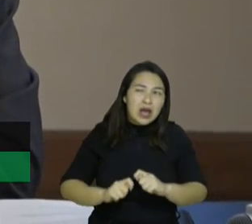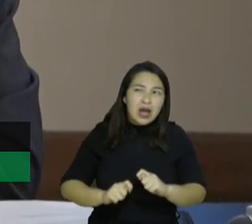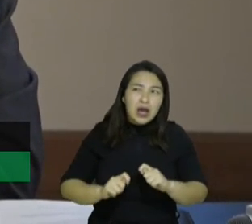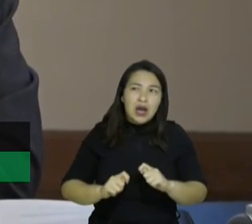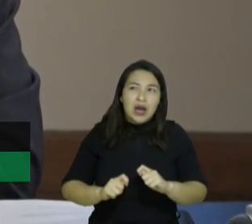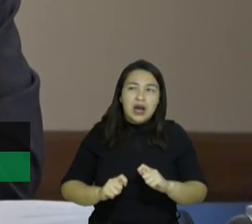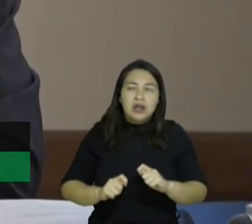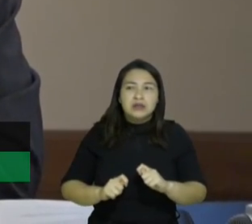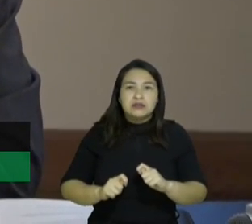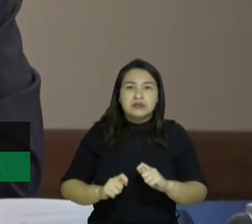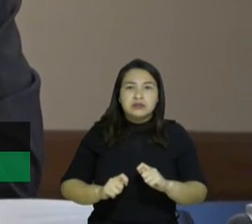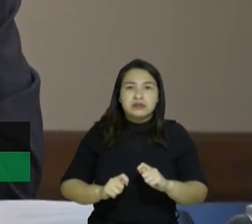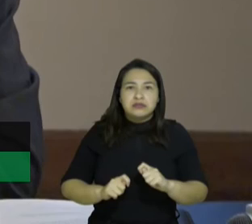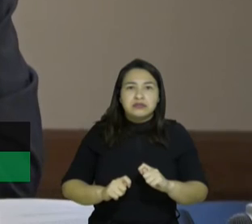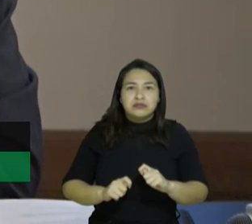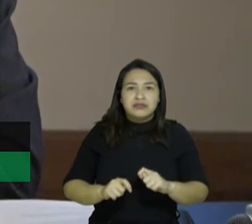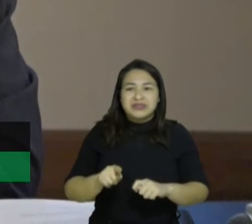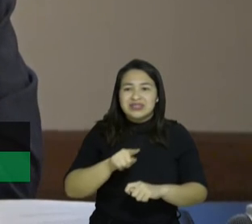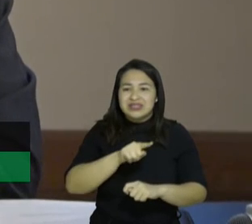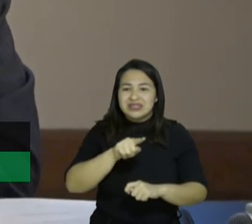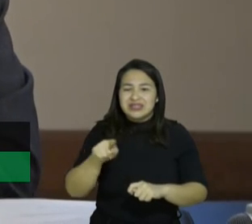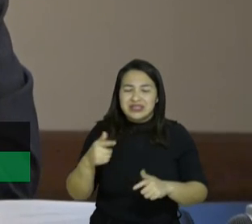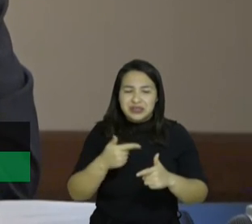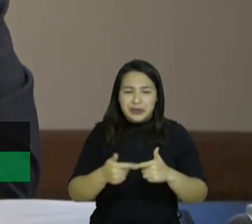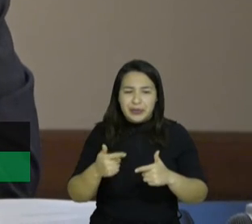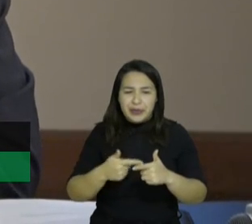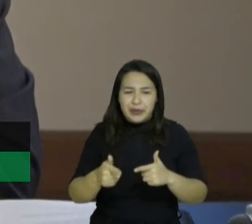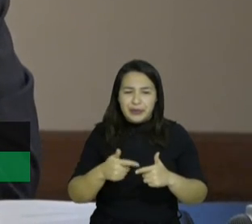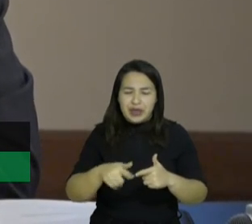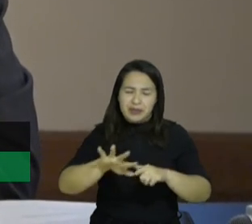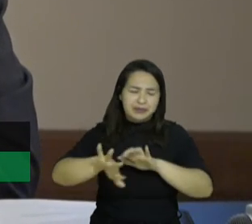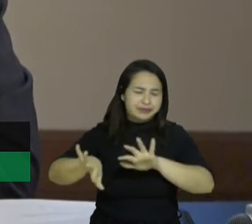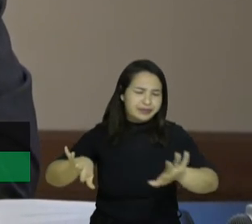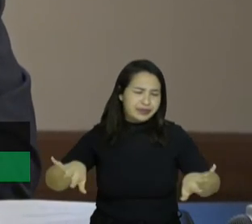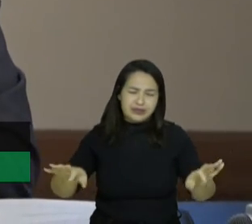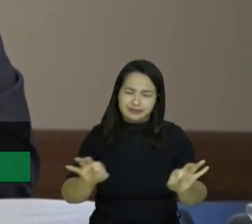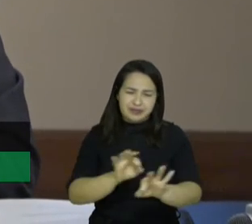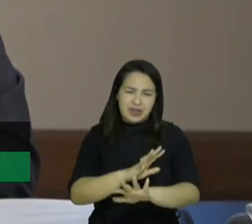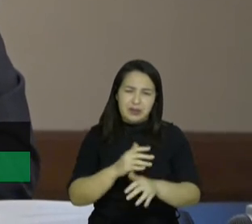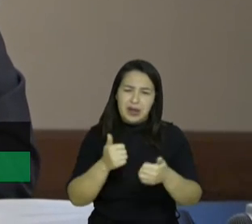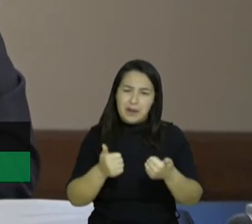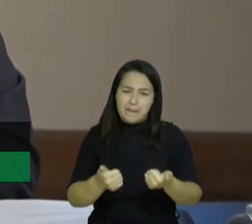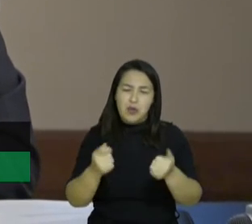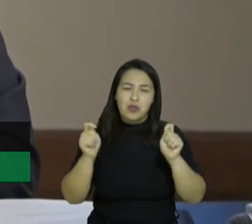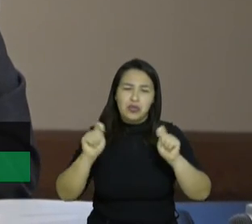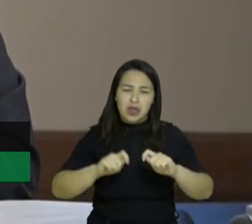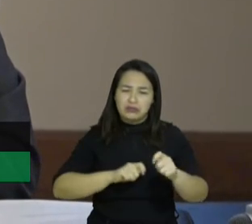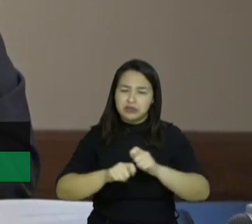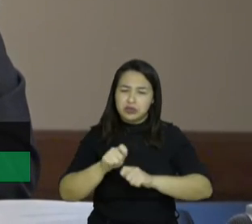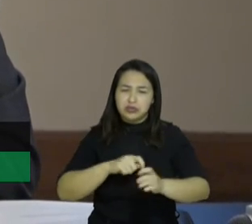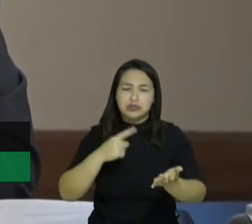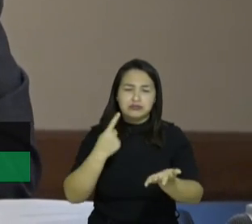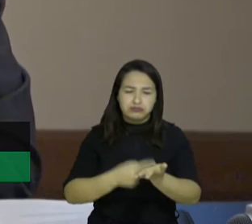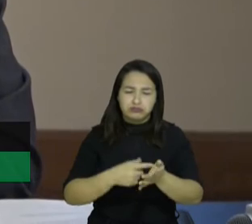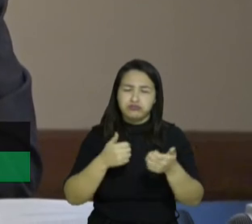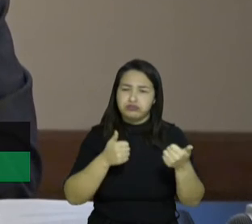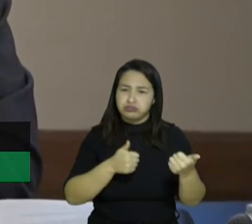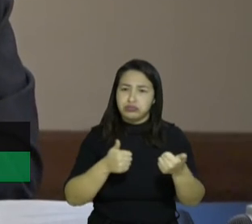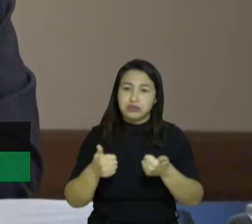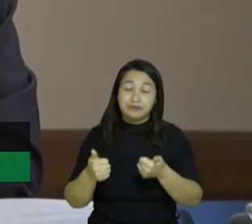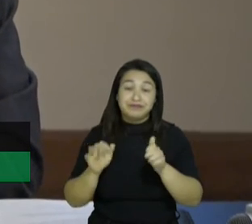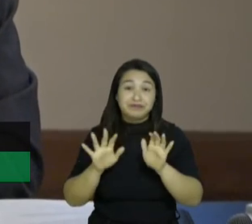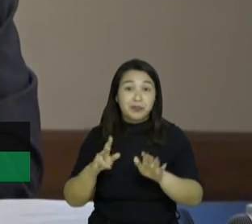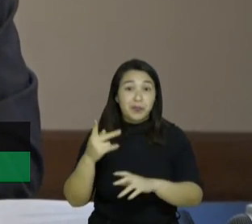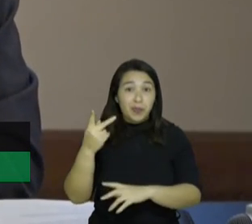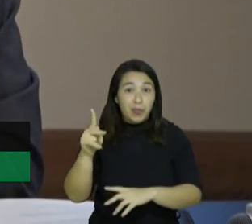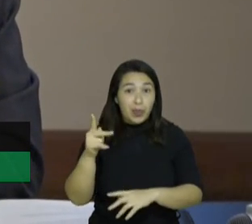os os os impecílio da sala para que isso possa para que essa negociação possa acontecer eu vejo que eh a sua apresentação